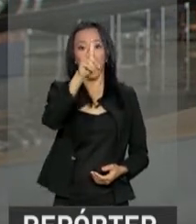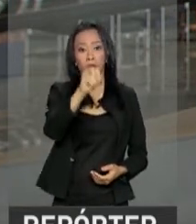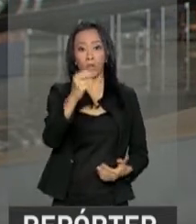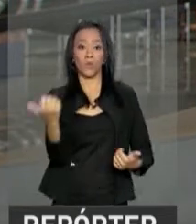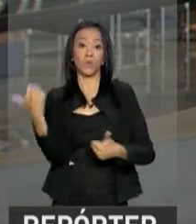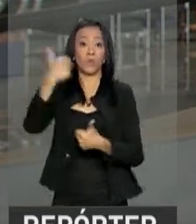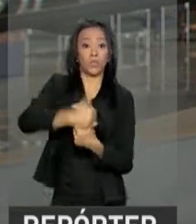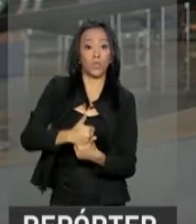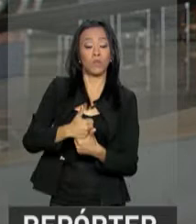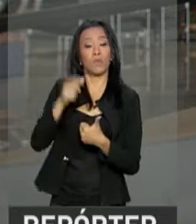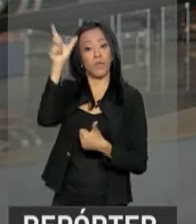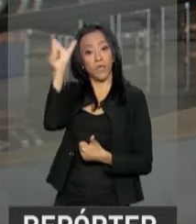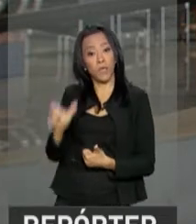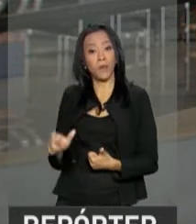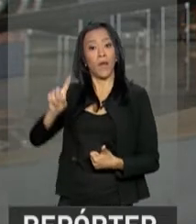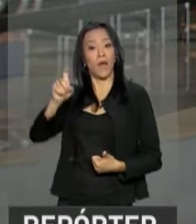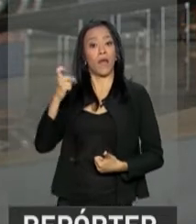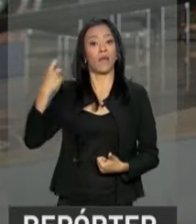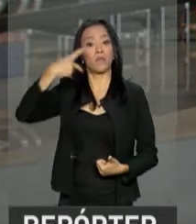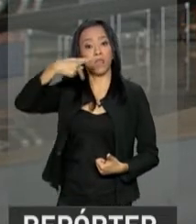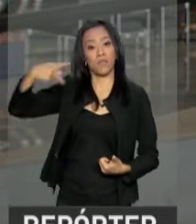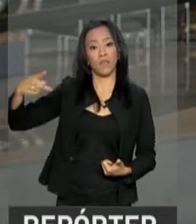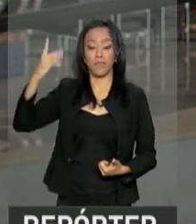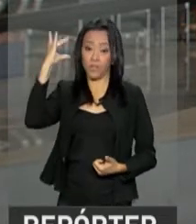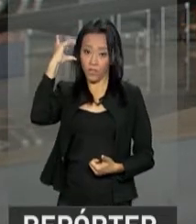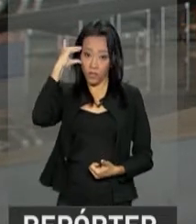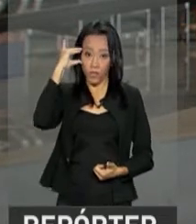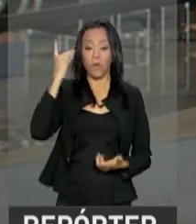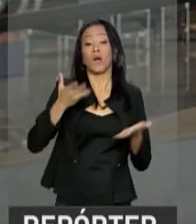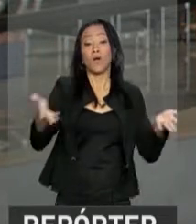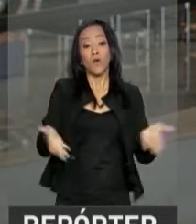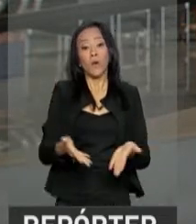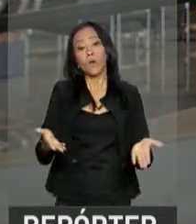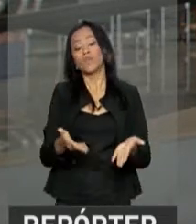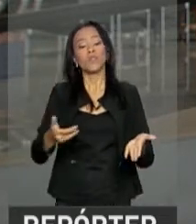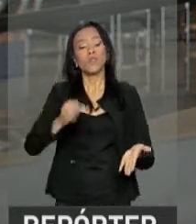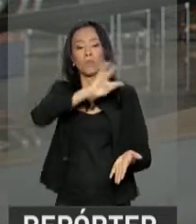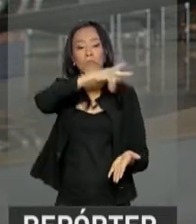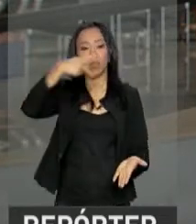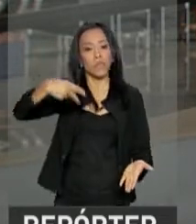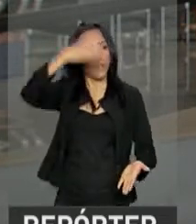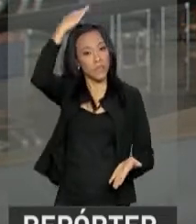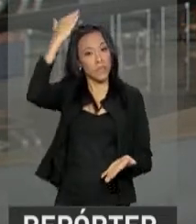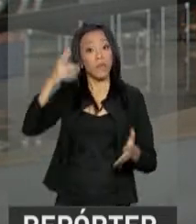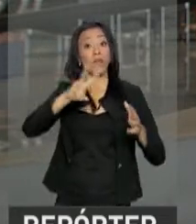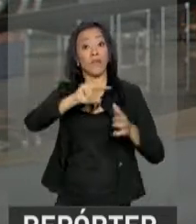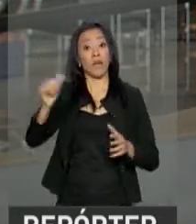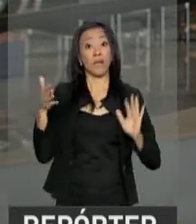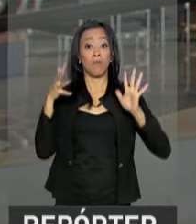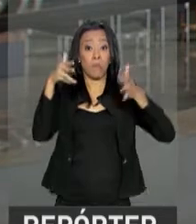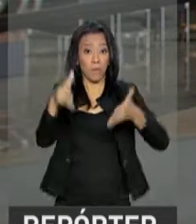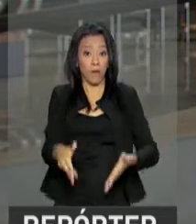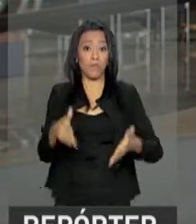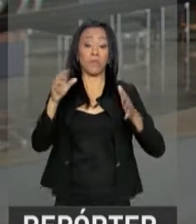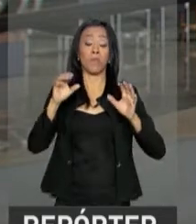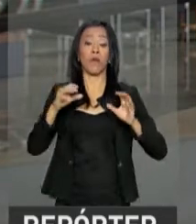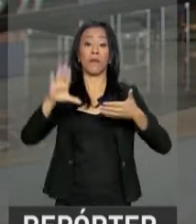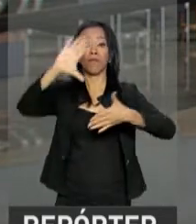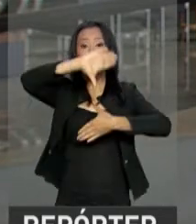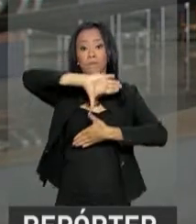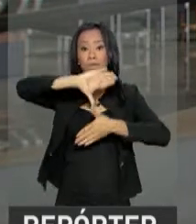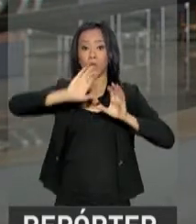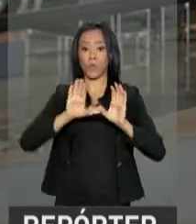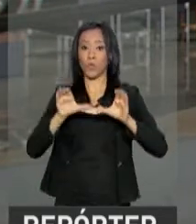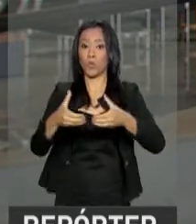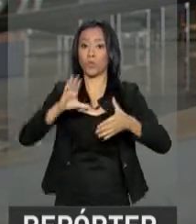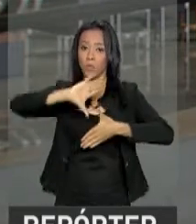e amanhã o presidente michel temer vai participar da cúpula das américas em lima no peru o repórter